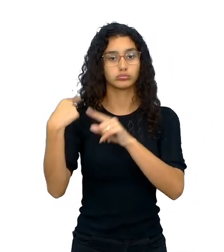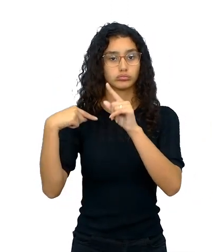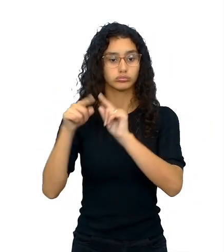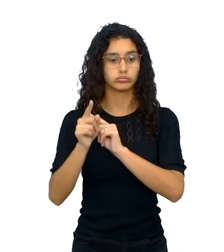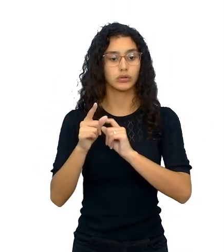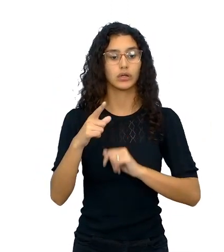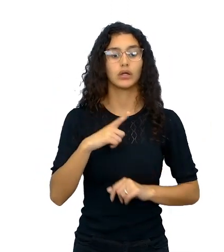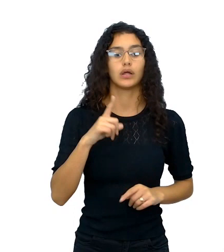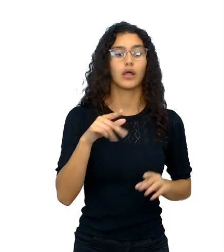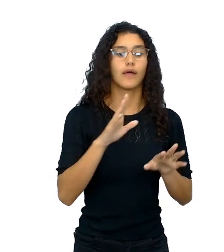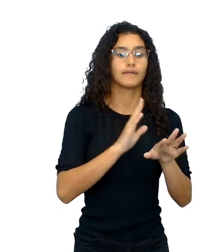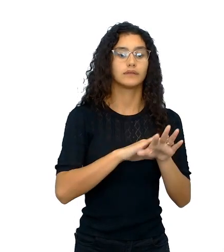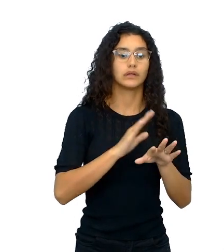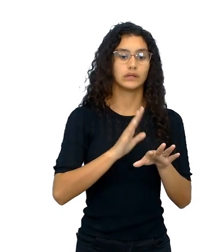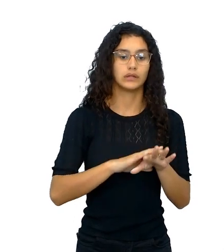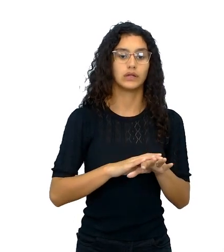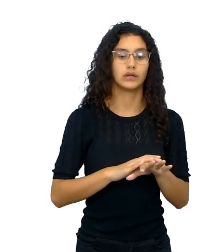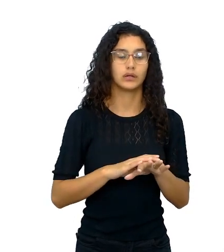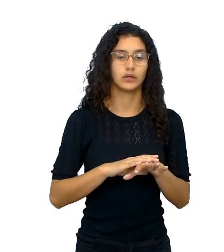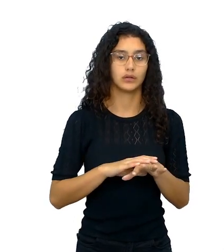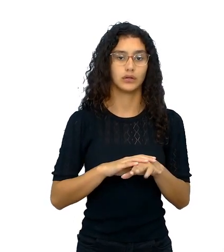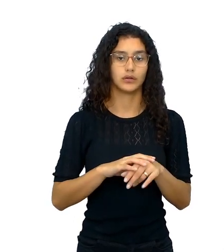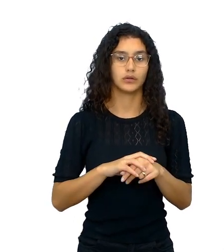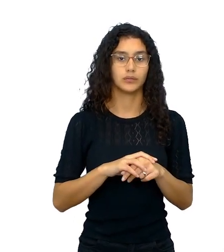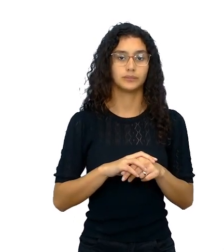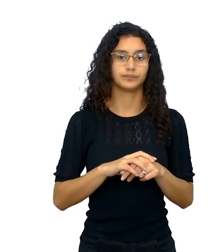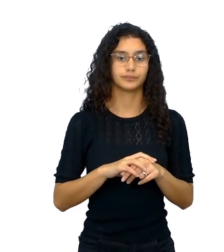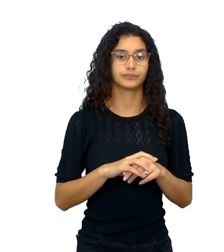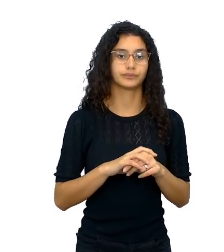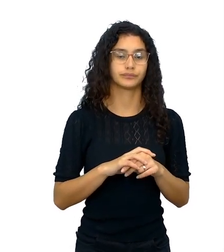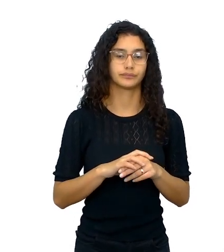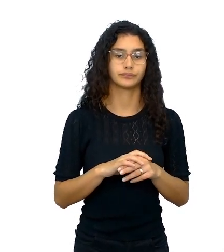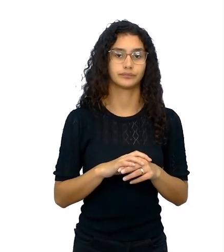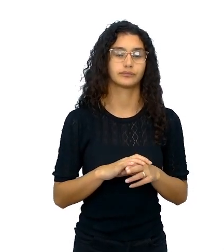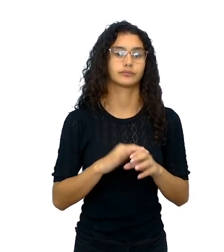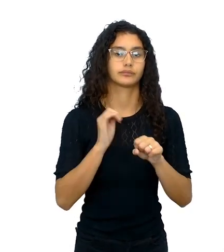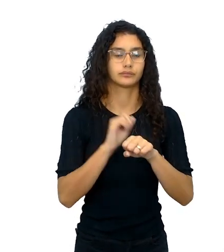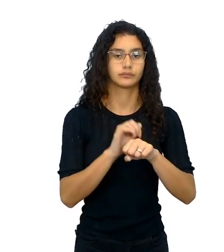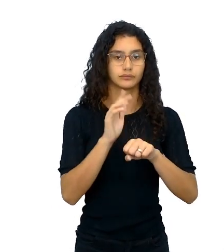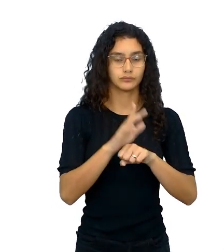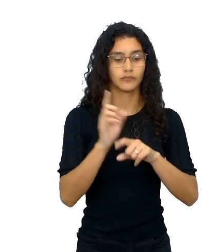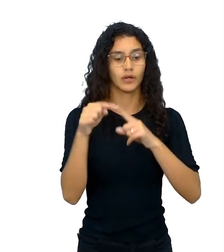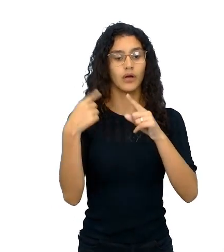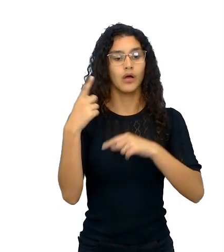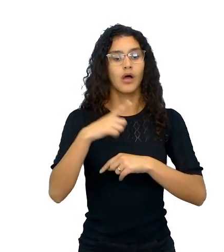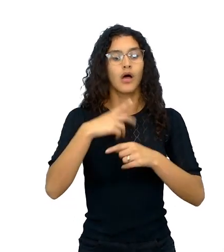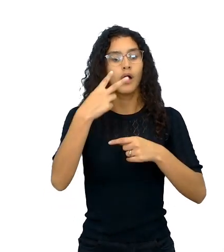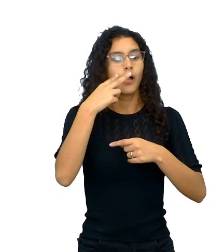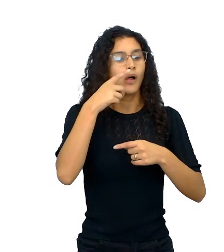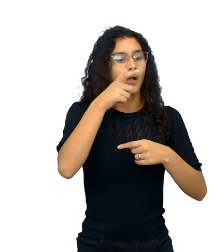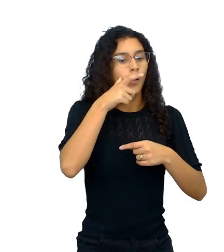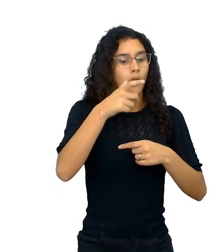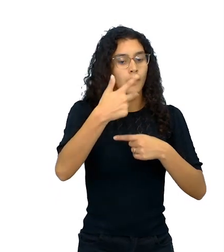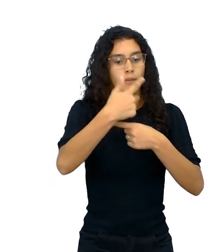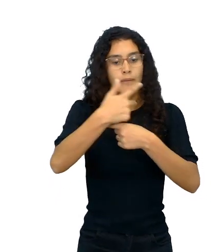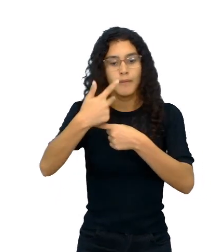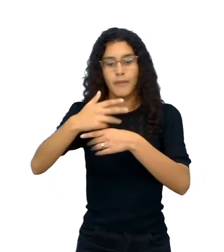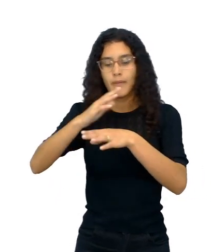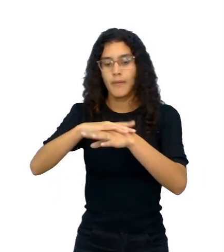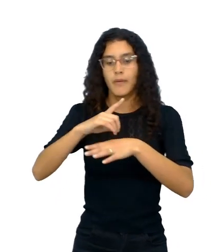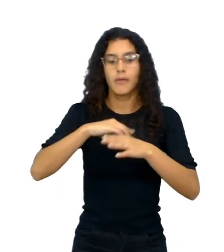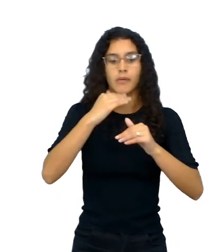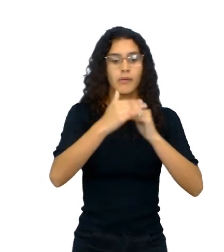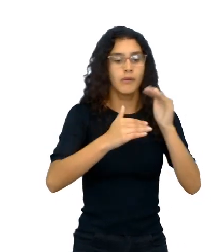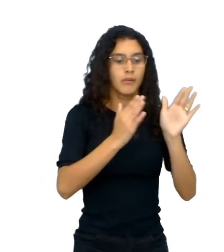desdobramentos, trabalhar, né, nessas orientações, após assistir aos vídeos, né, da formação de etapa e